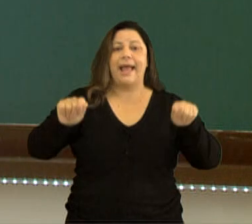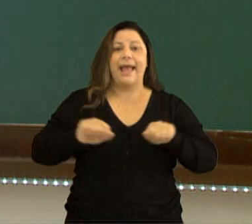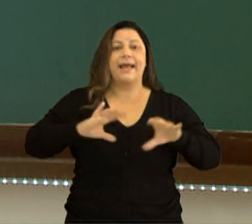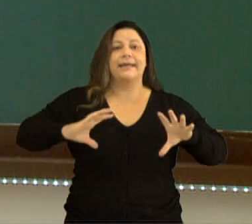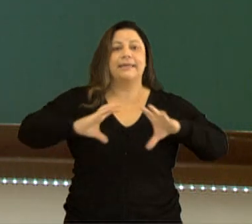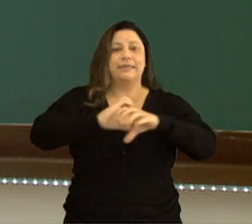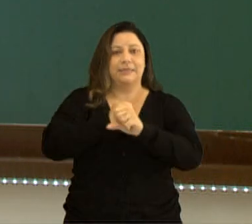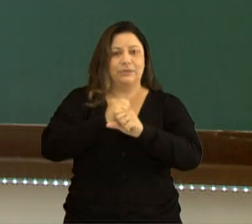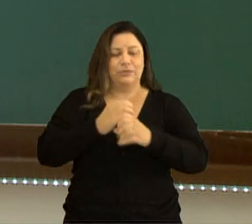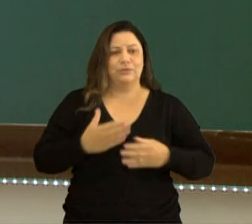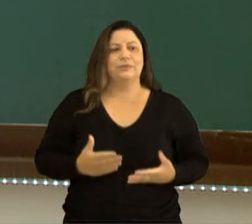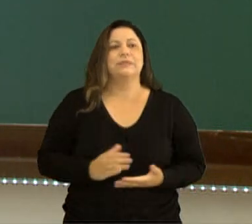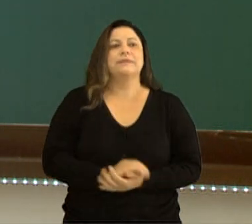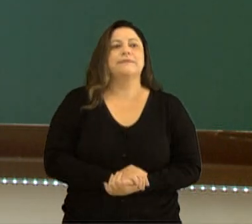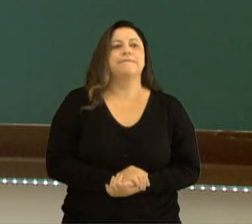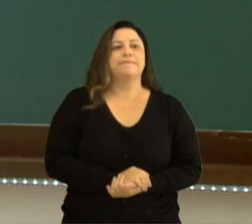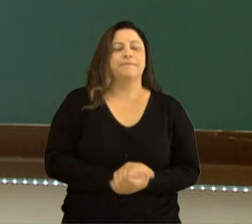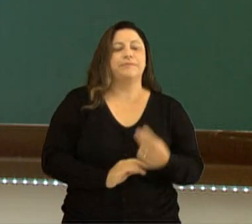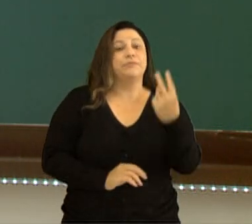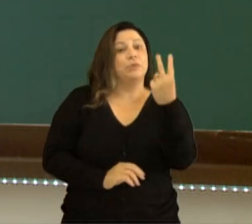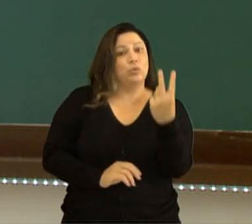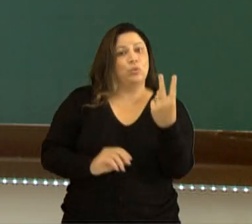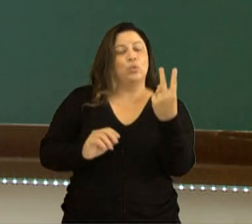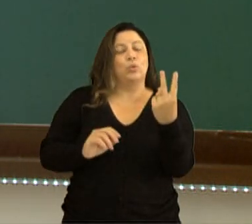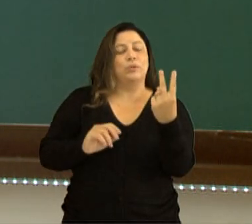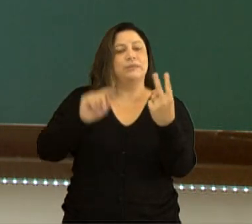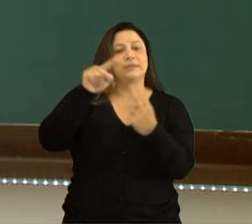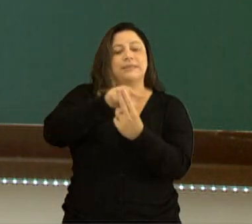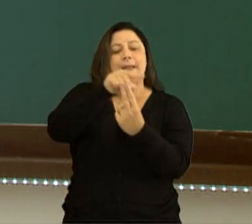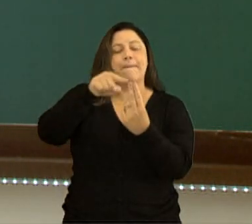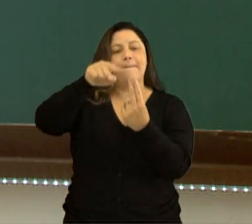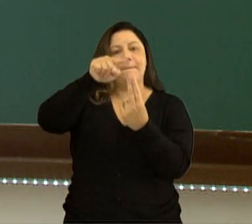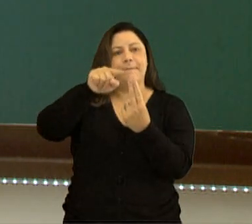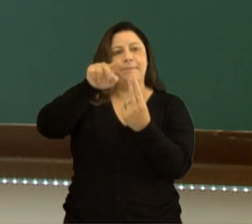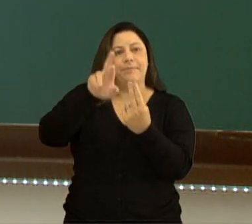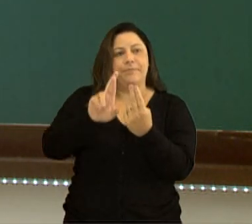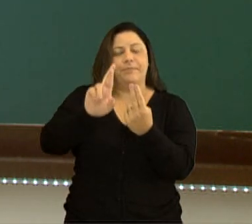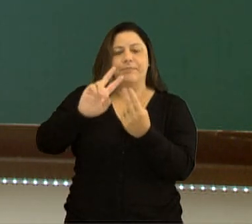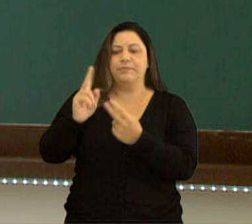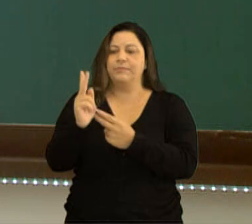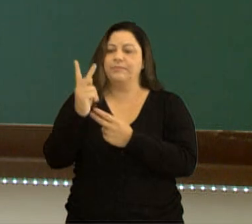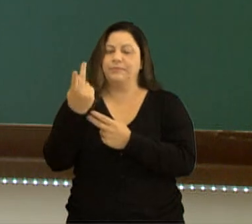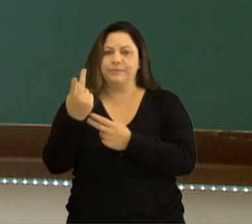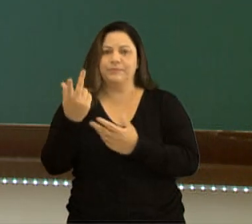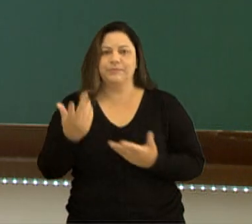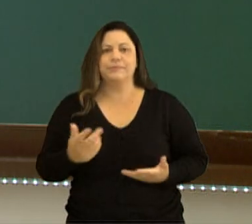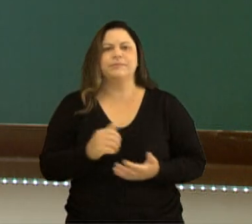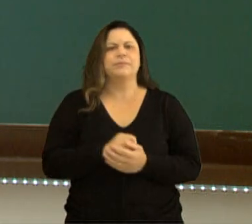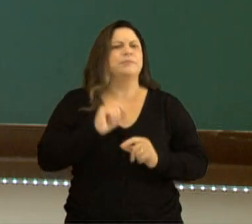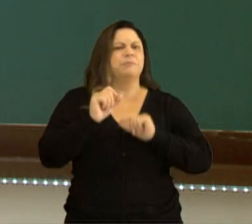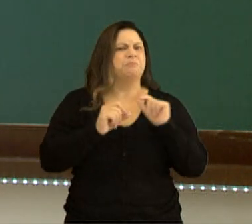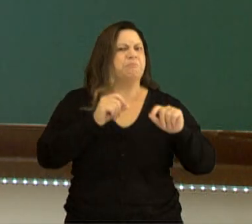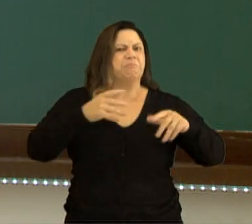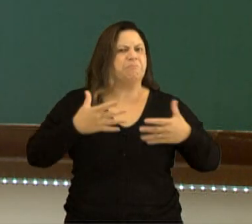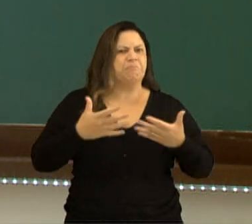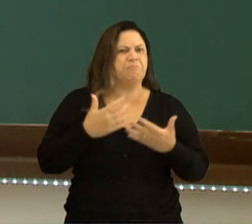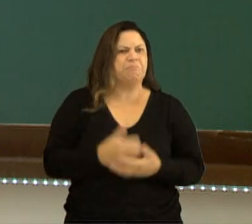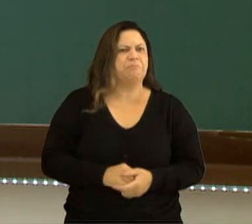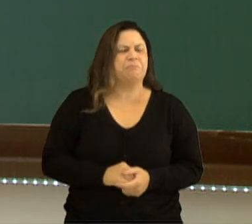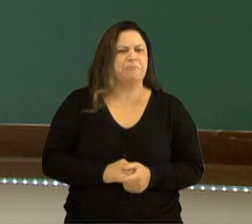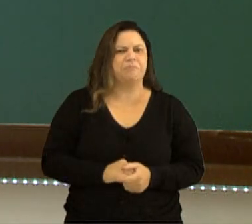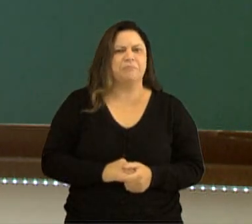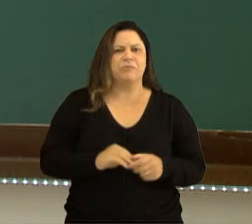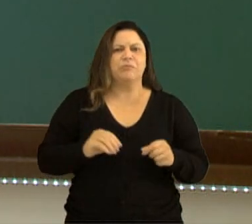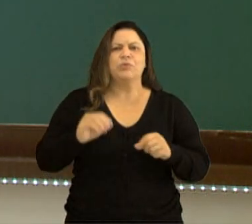da base, a área lateral, vai ser o quê? 2πrh. Da onde que vem esse 2πr? Porque esta